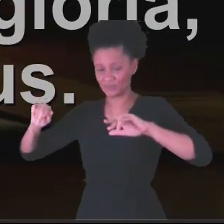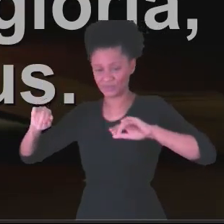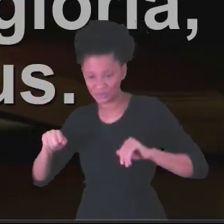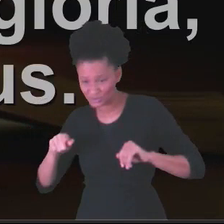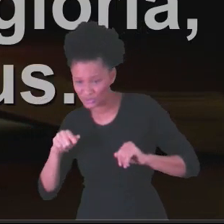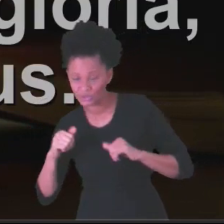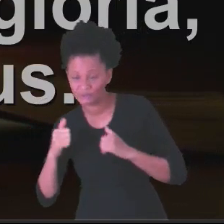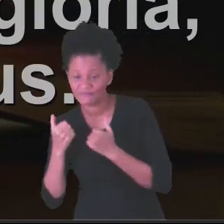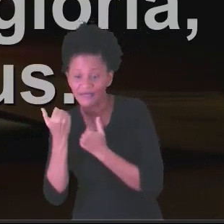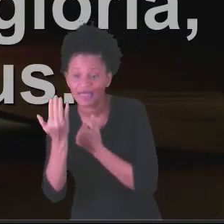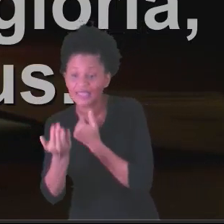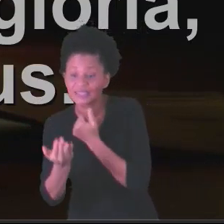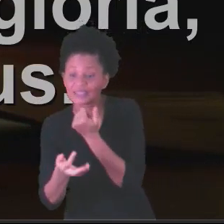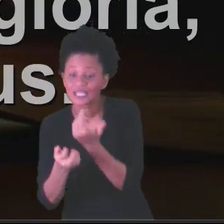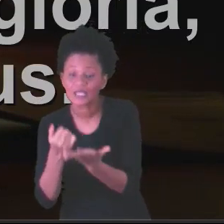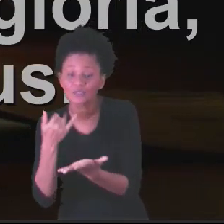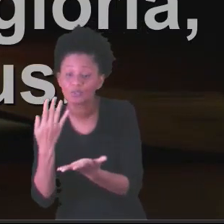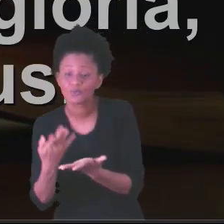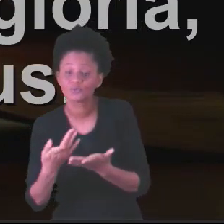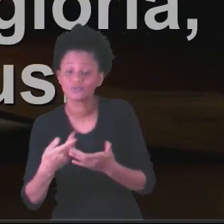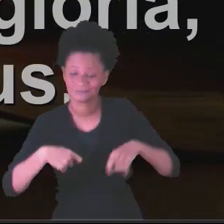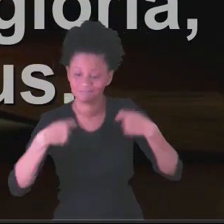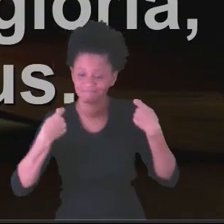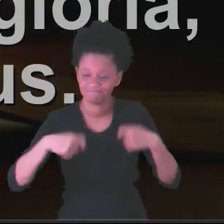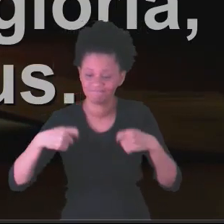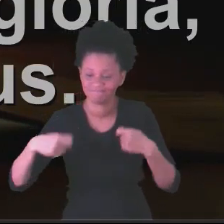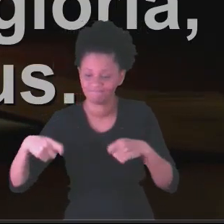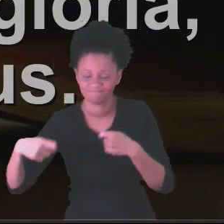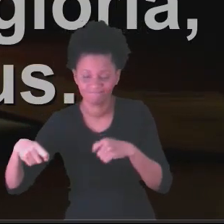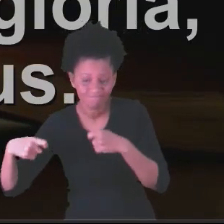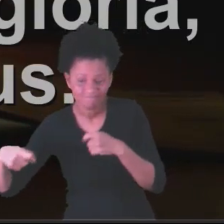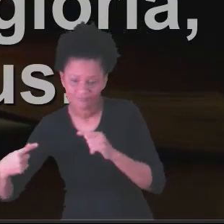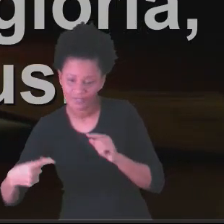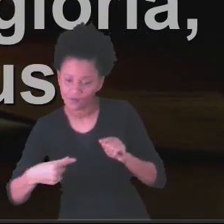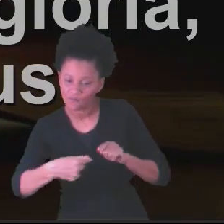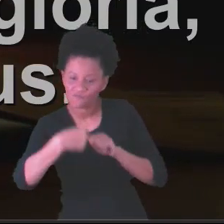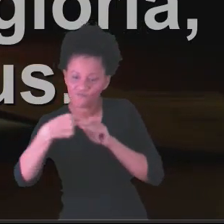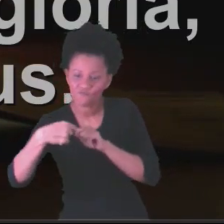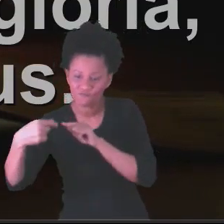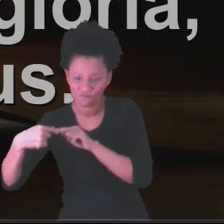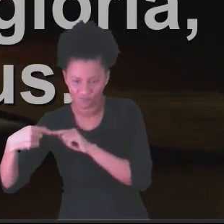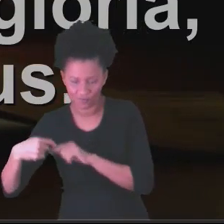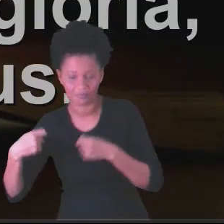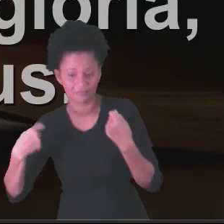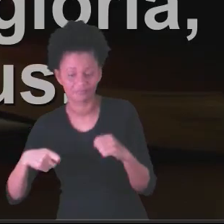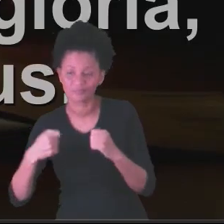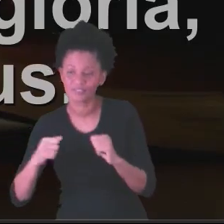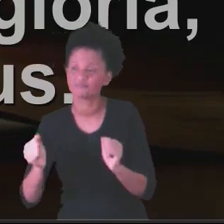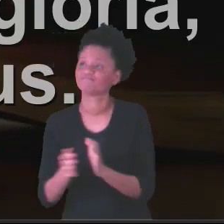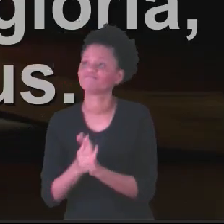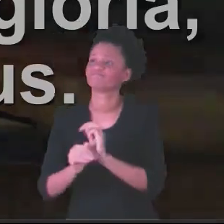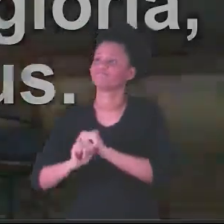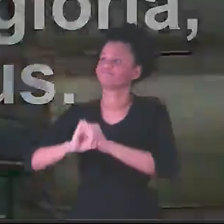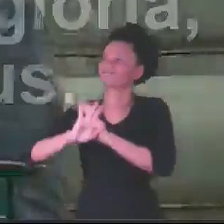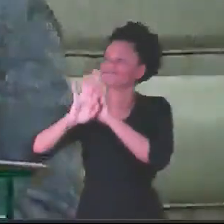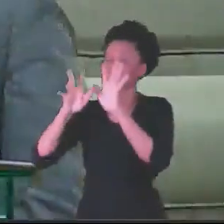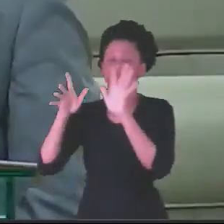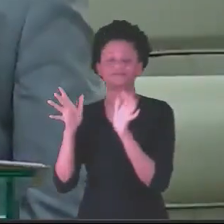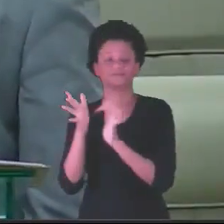vossas necessidades em glória por cristo jesus